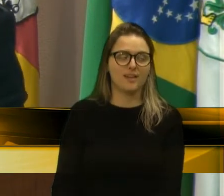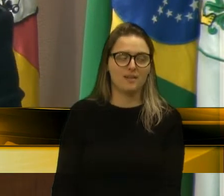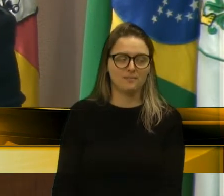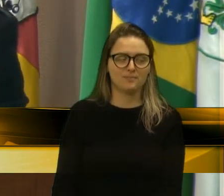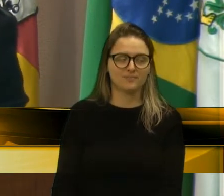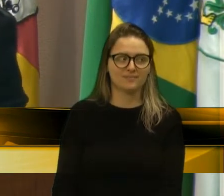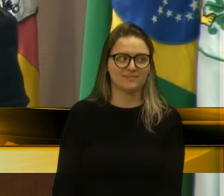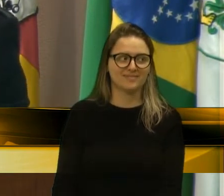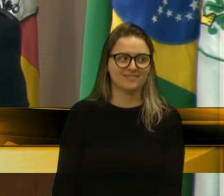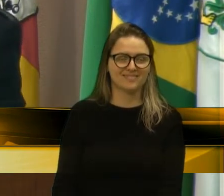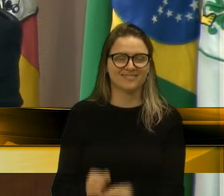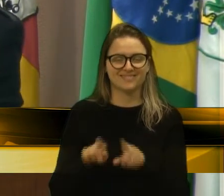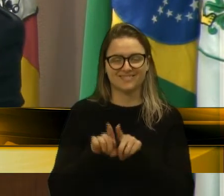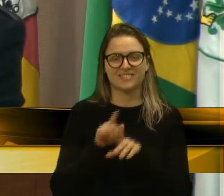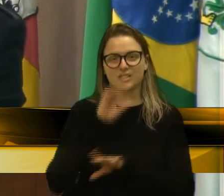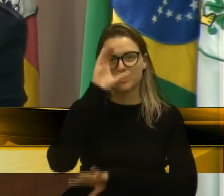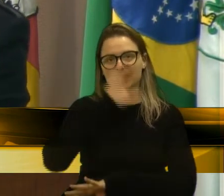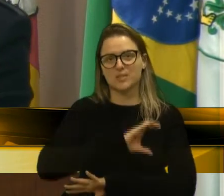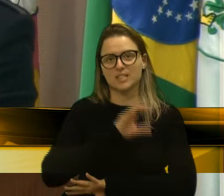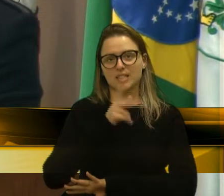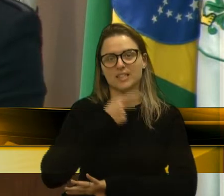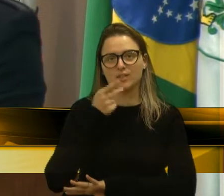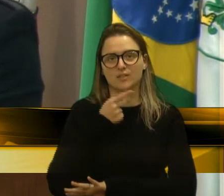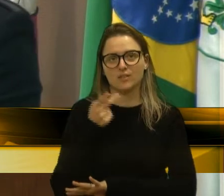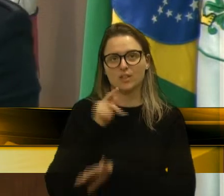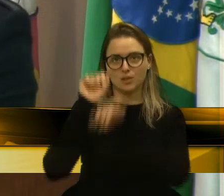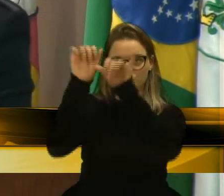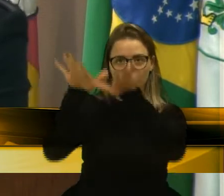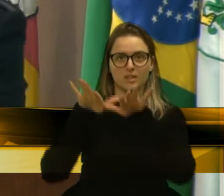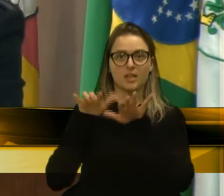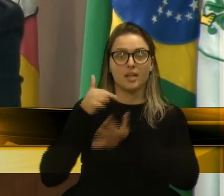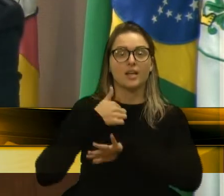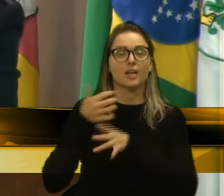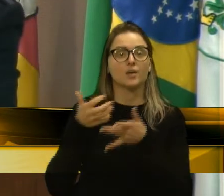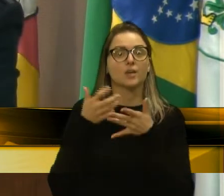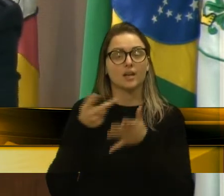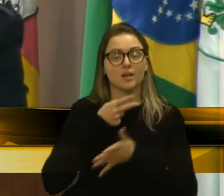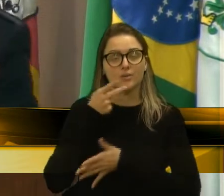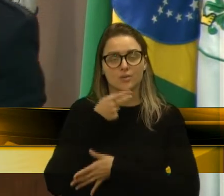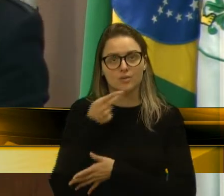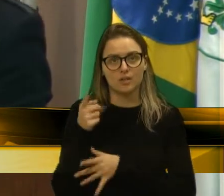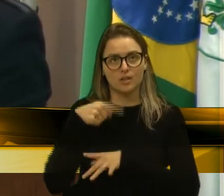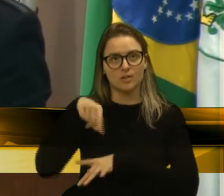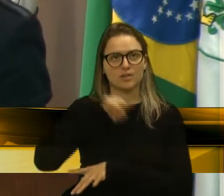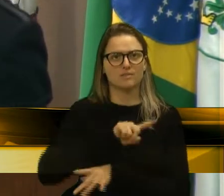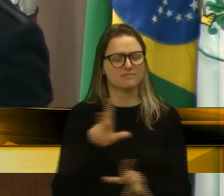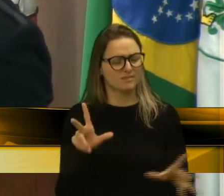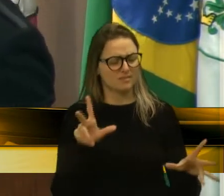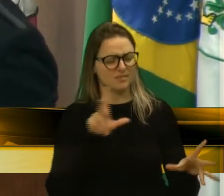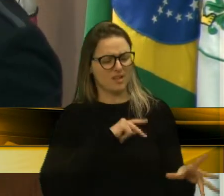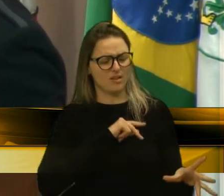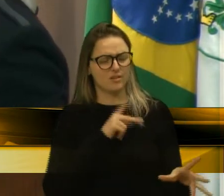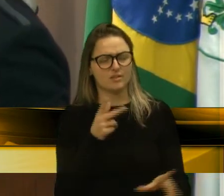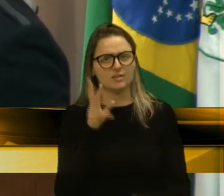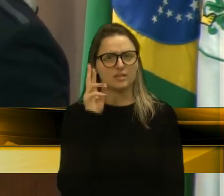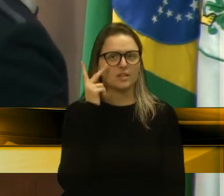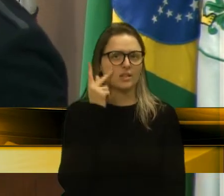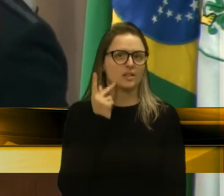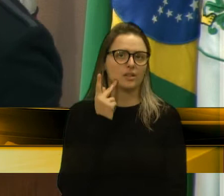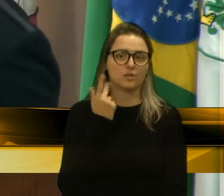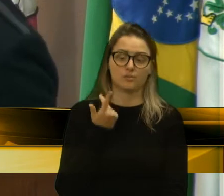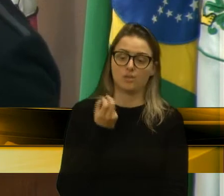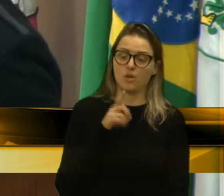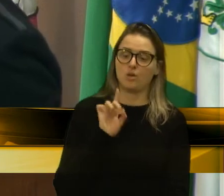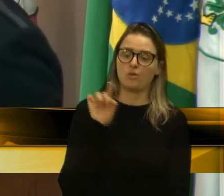Outro dia um cidadão me falou ali no plenário, deixa eu comentar com os senhores isso. Poxa, vereador Renato Nunes, o senhor